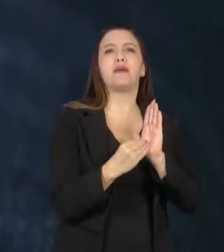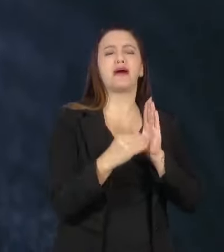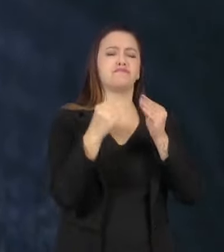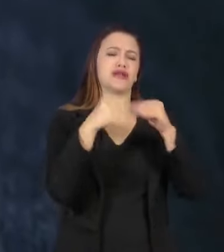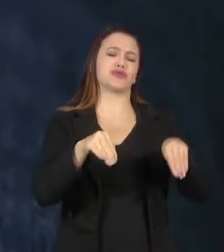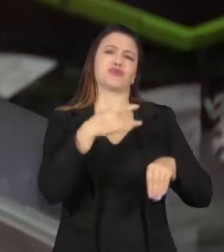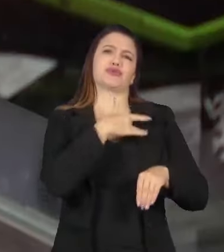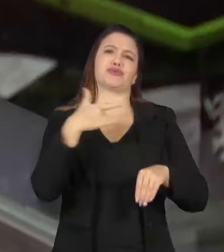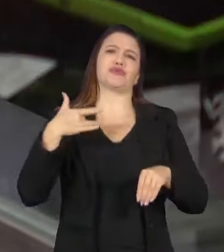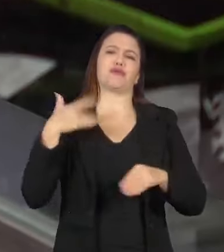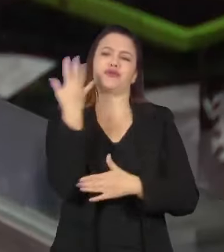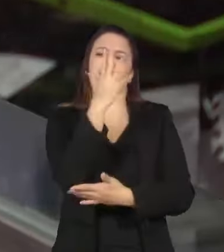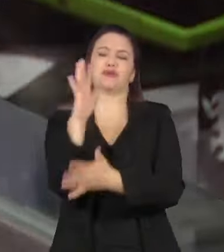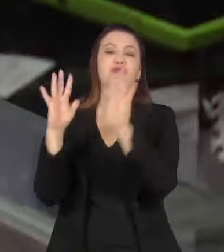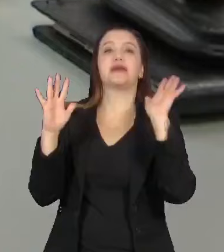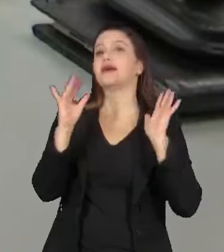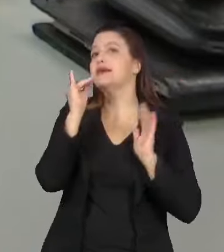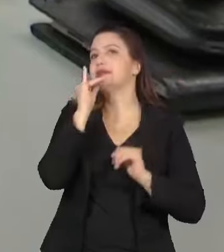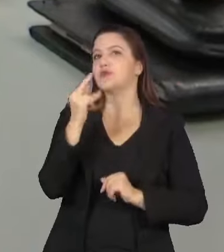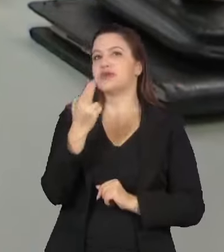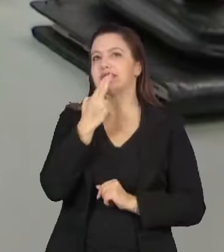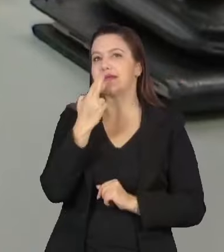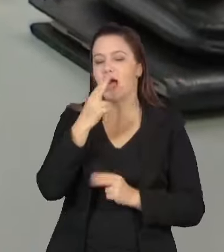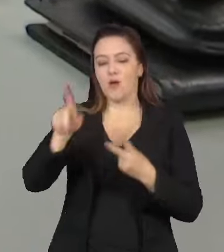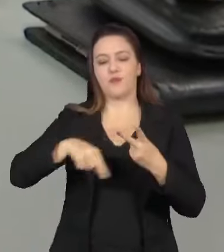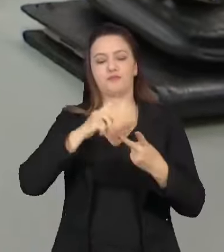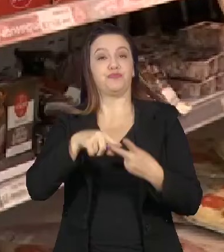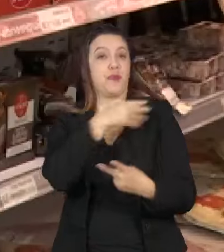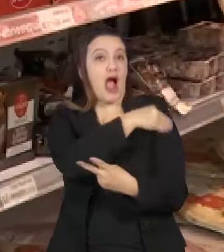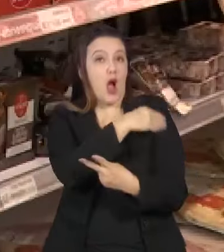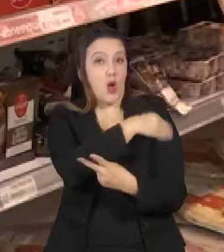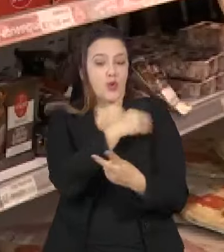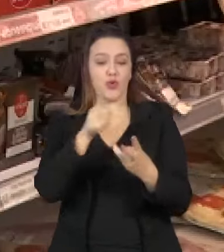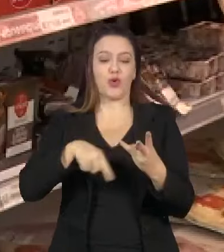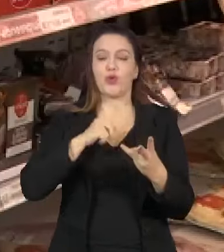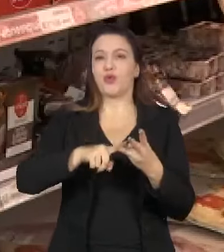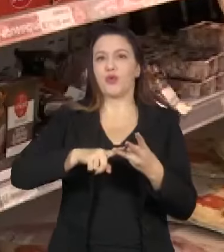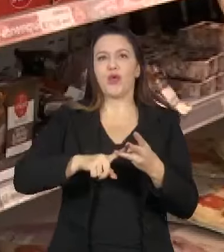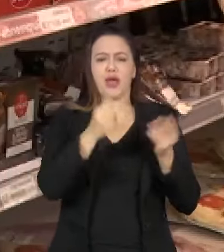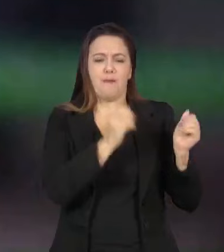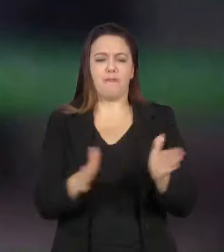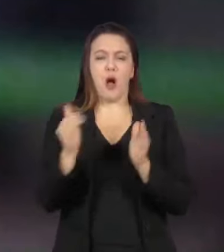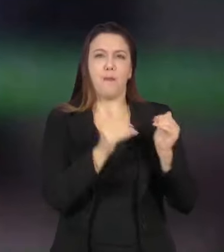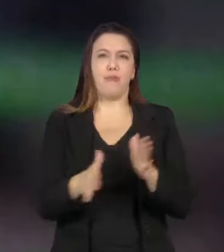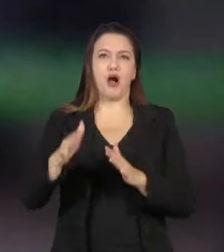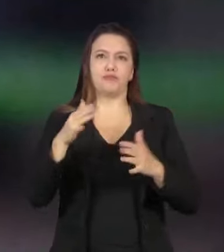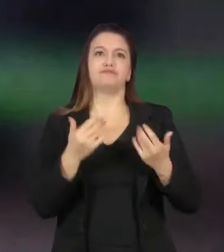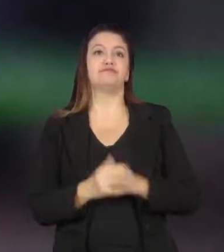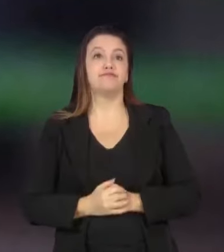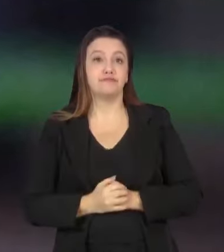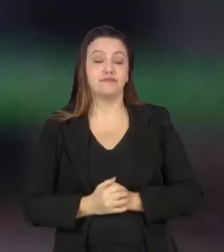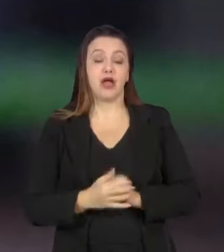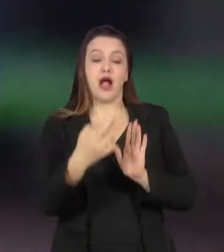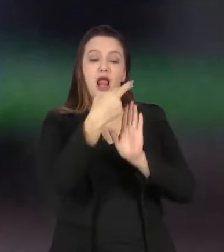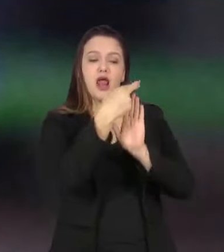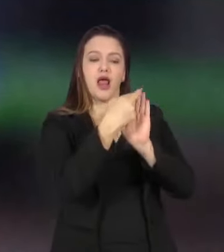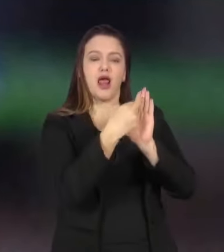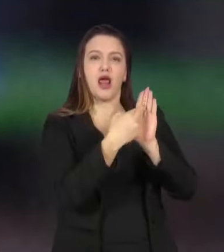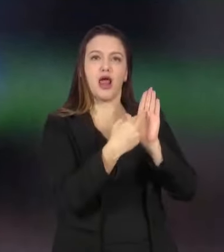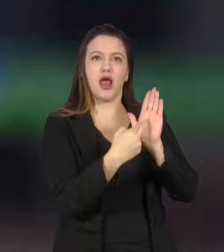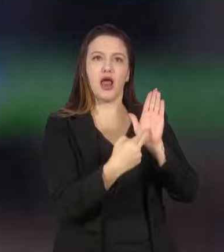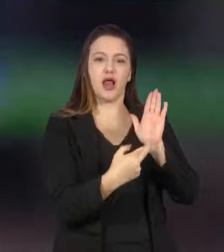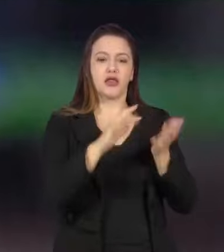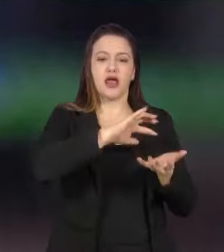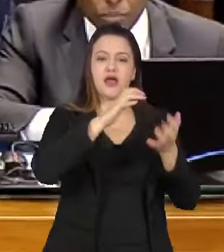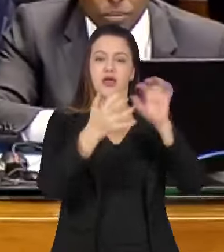e ao meio ambiente como o cigarro bebidas alcoólicas e ultra processados o relatório sobre a regulamentação da